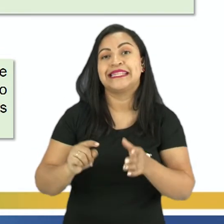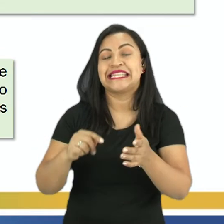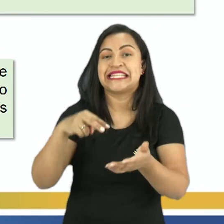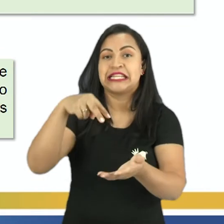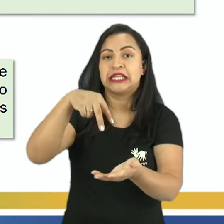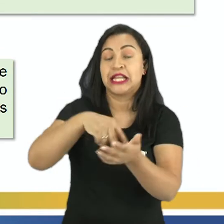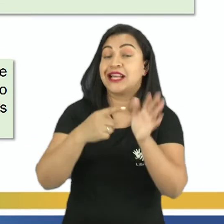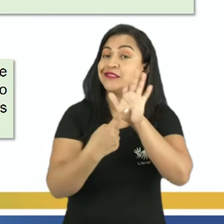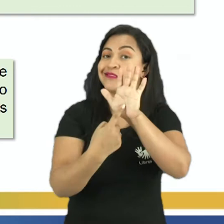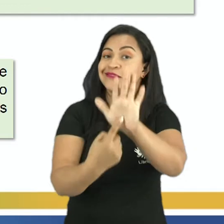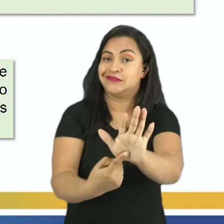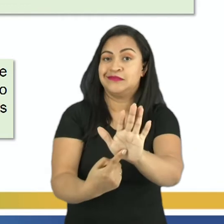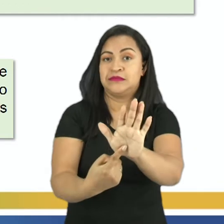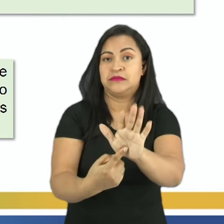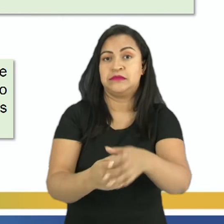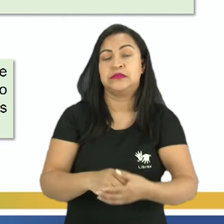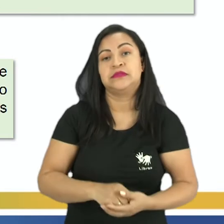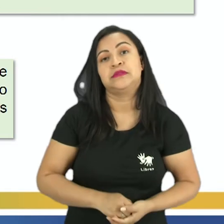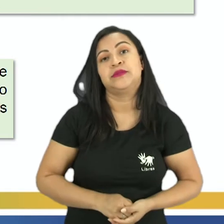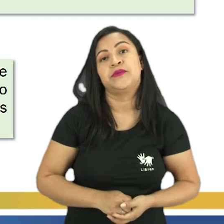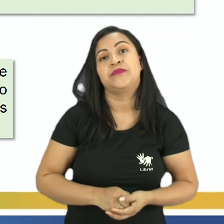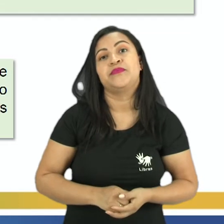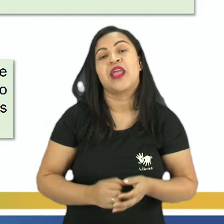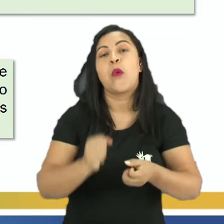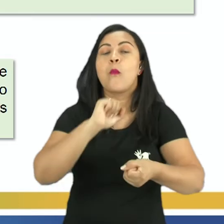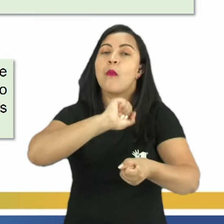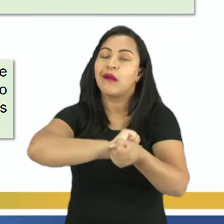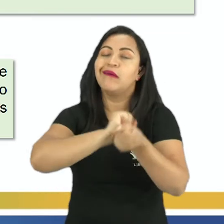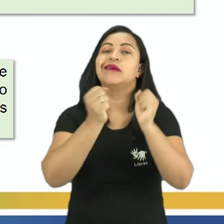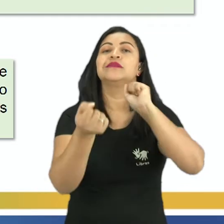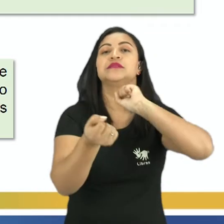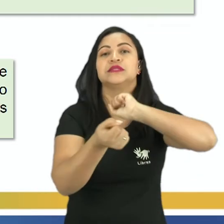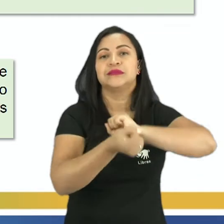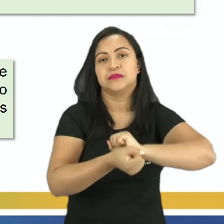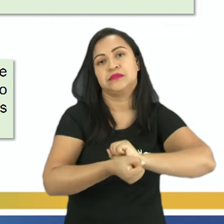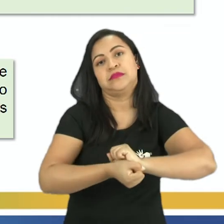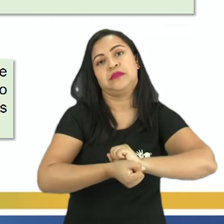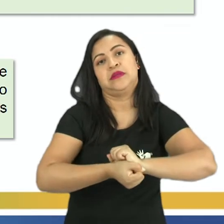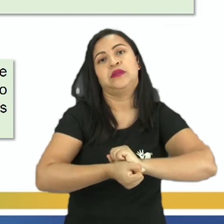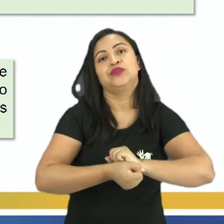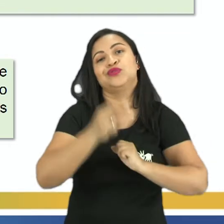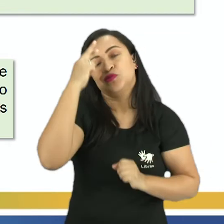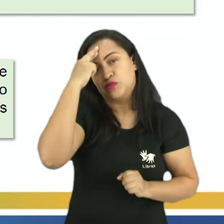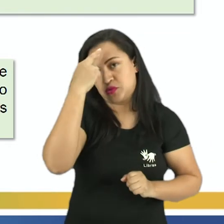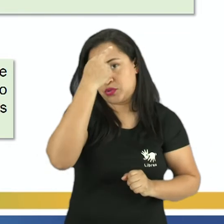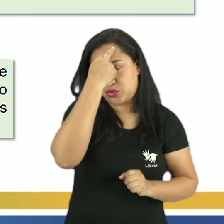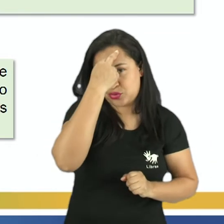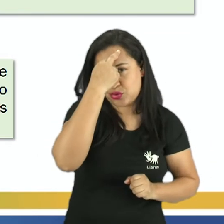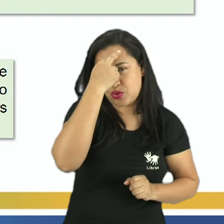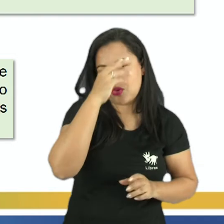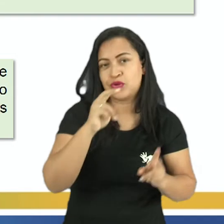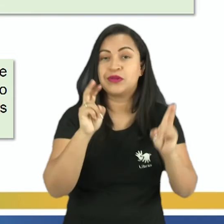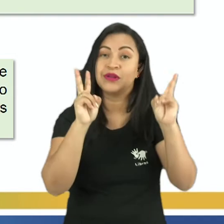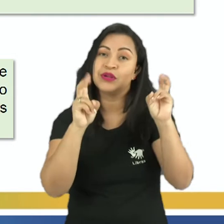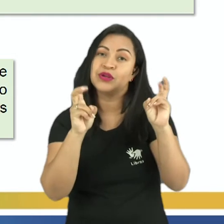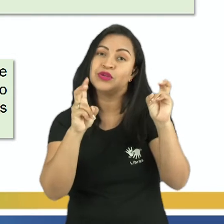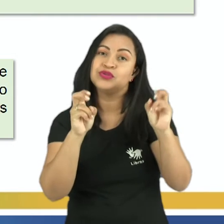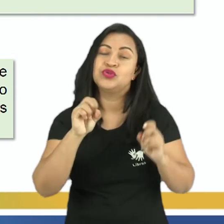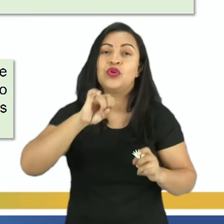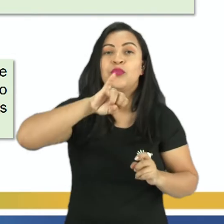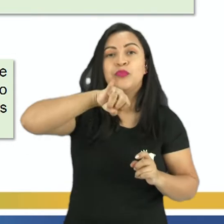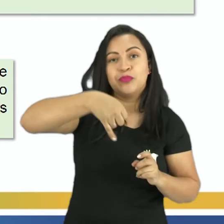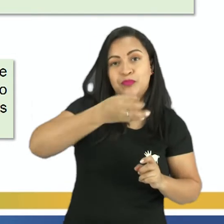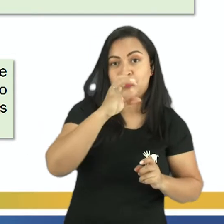que foi apresentada, é uma adaptação do clássico dos irmãos Grimm, em que a madrasta de João e Maria, vendo